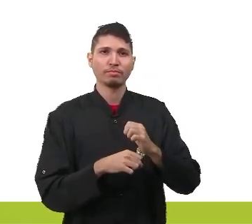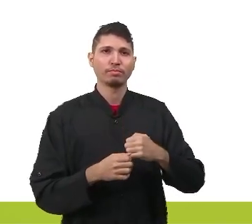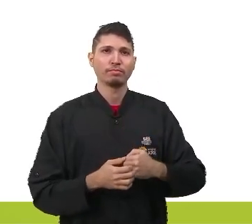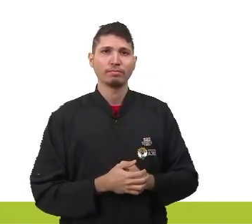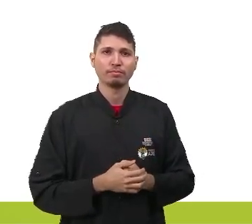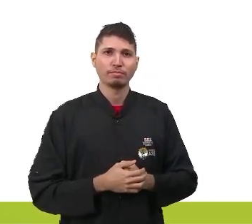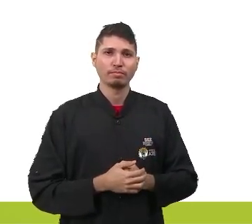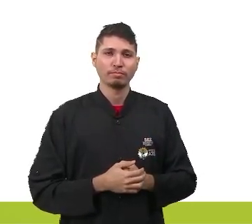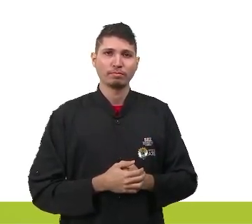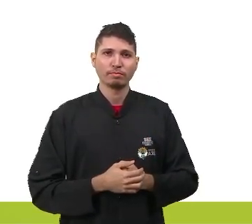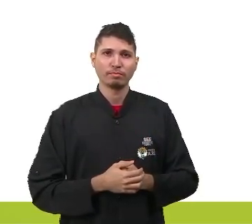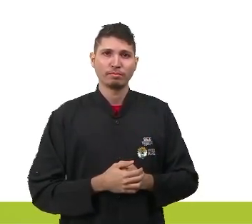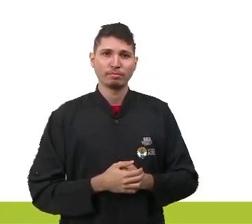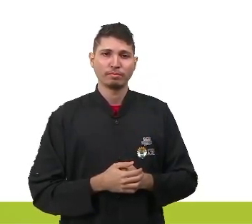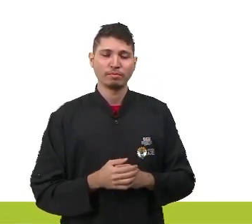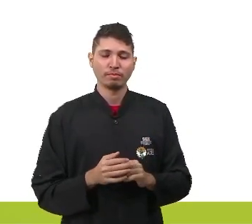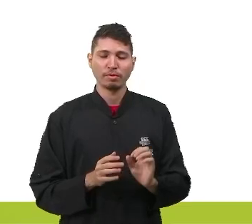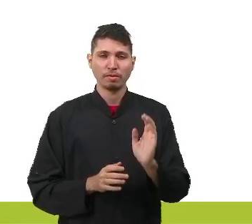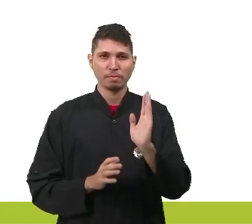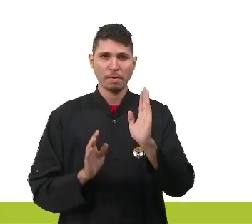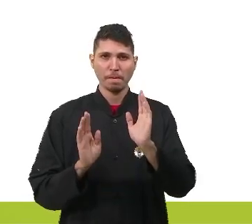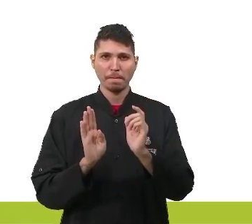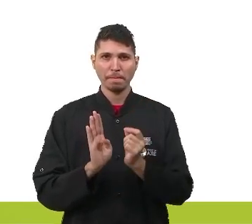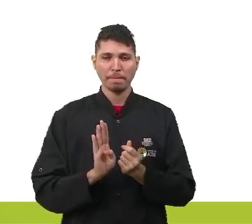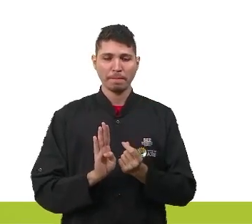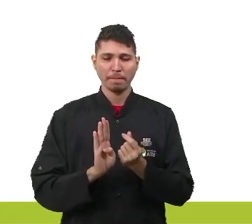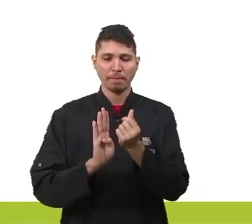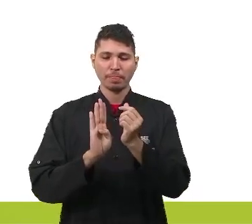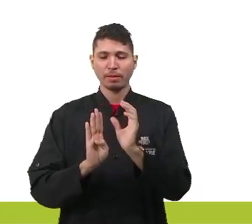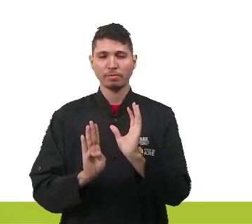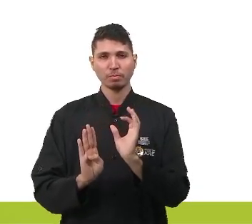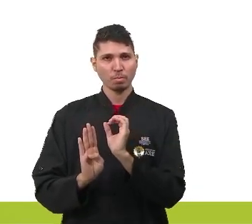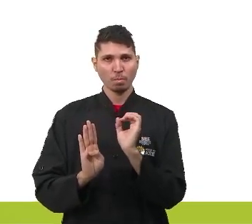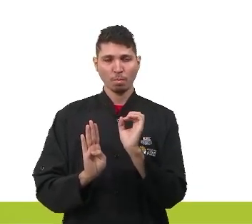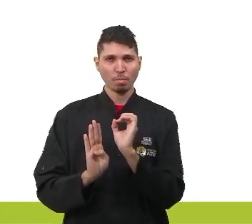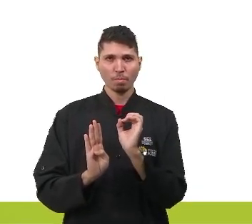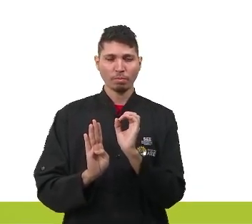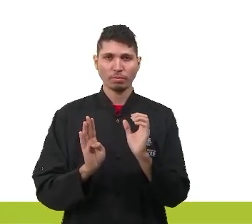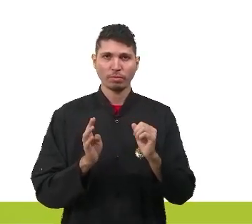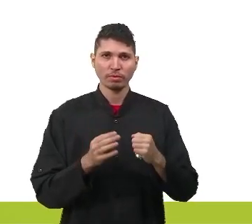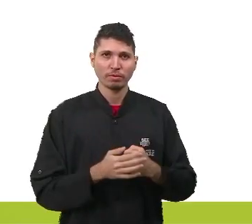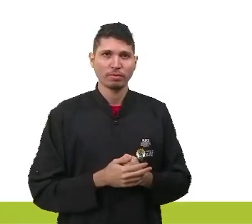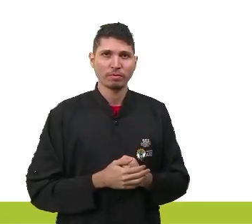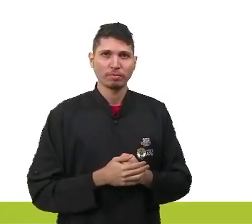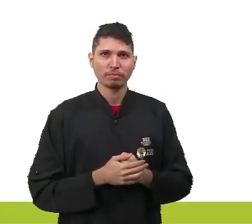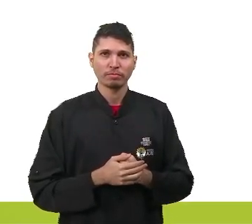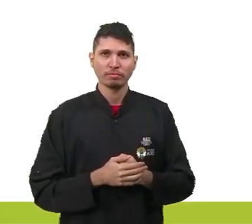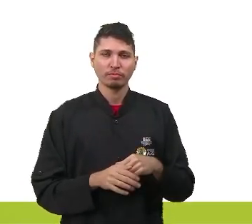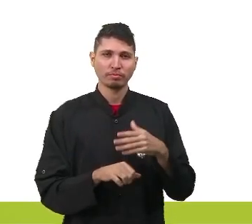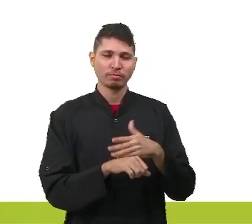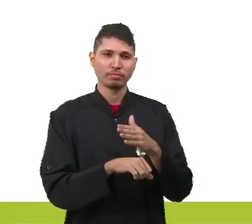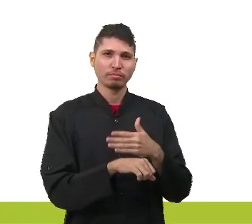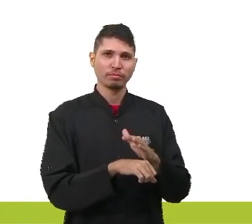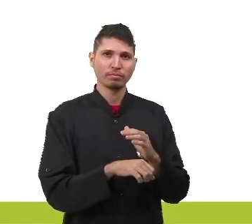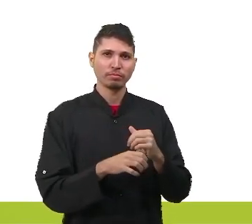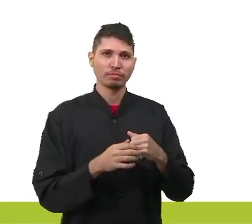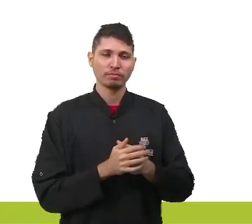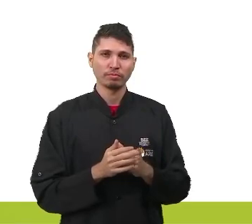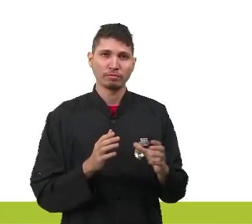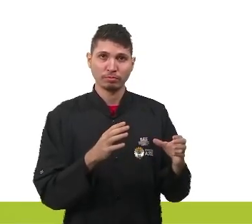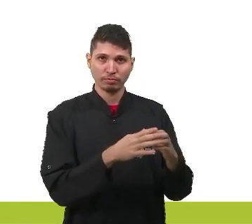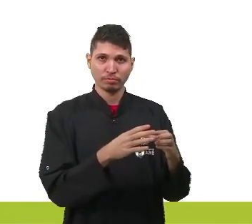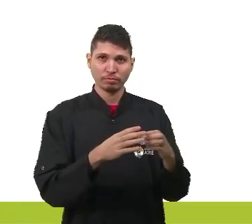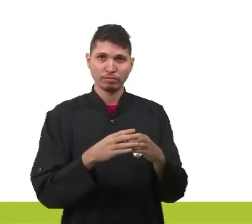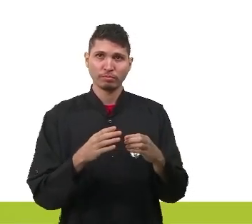beneficias sem a burguesia incipiente. Texto 2. As interferências da legislação e das práticas exclusivistas restringem a